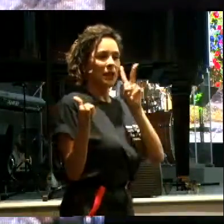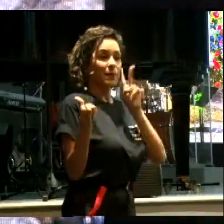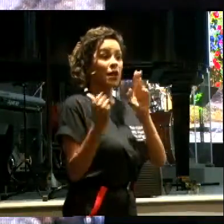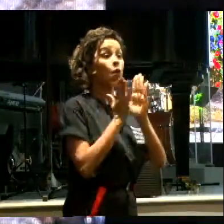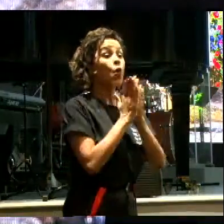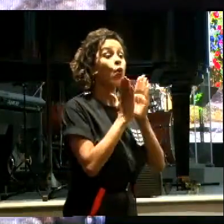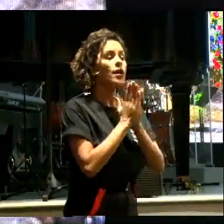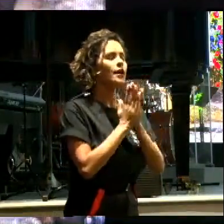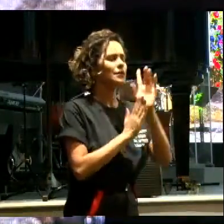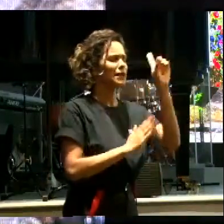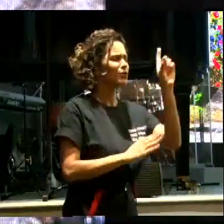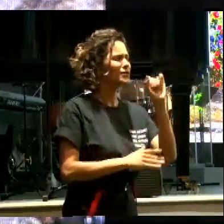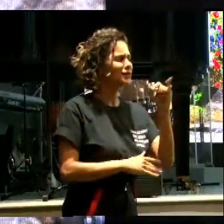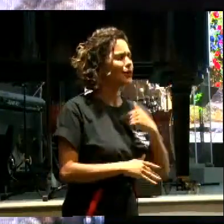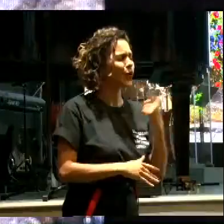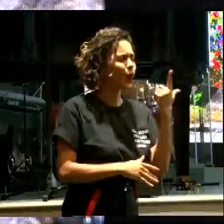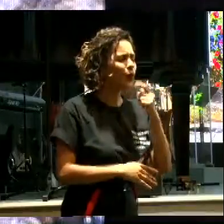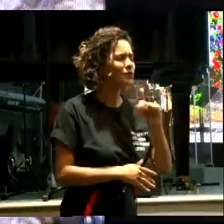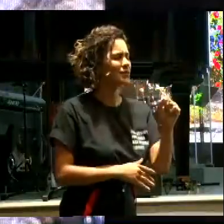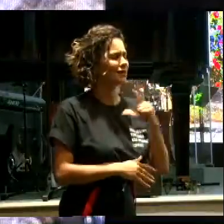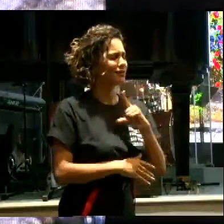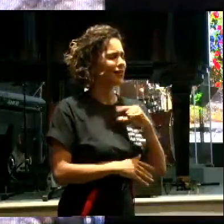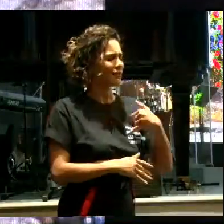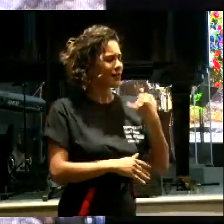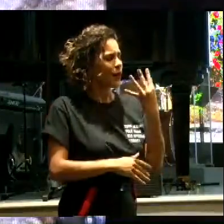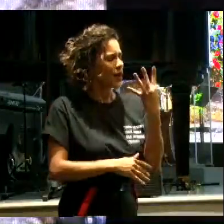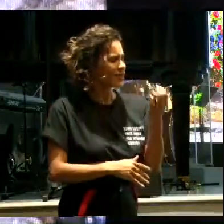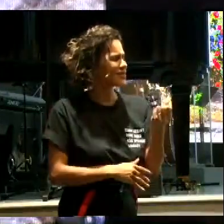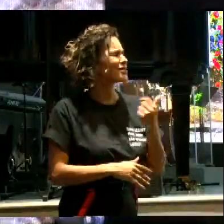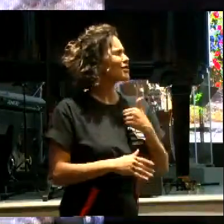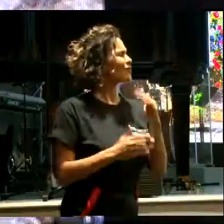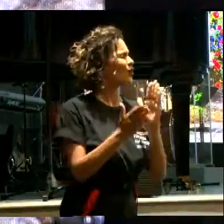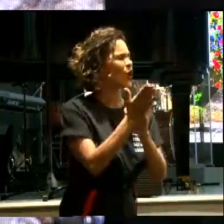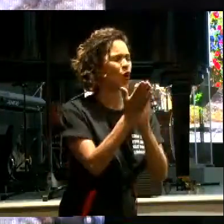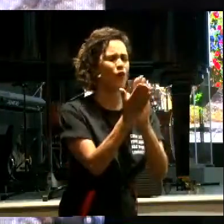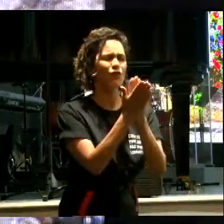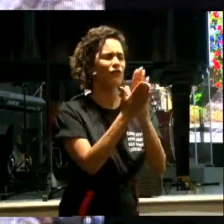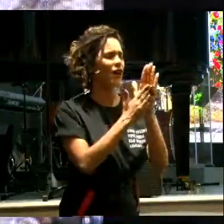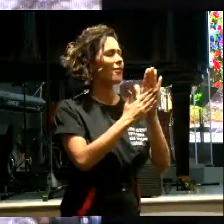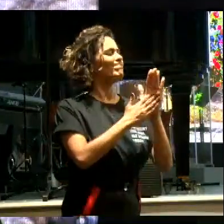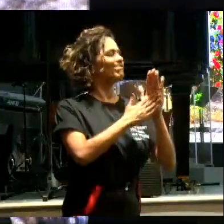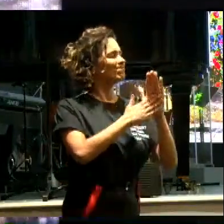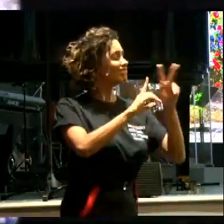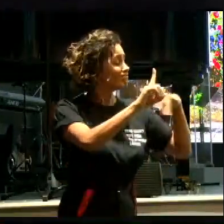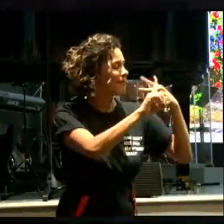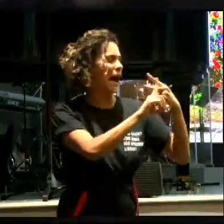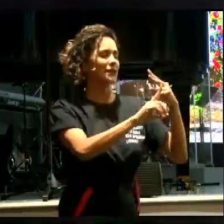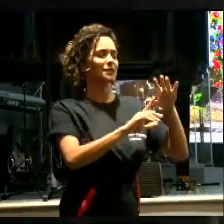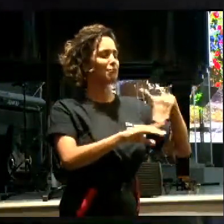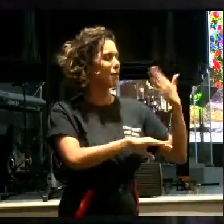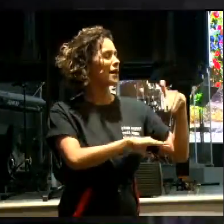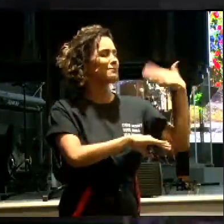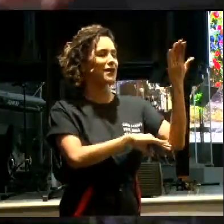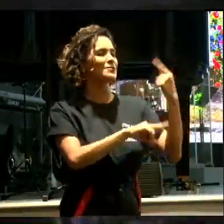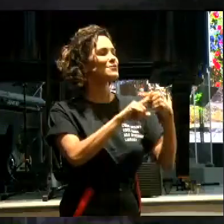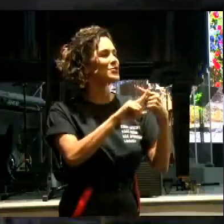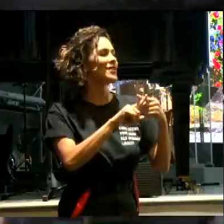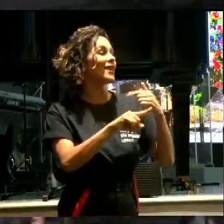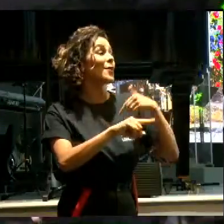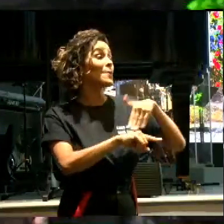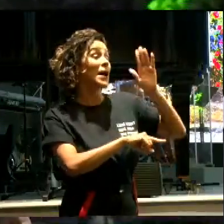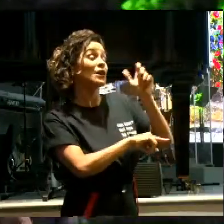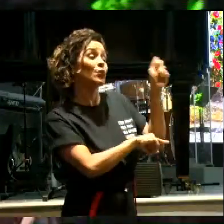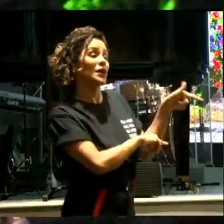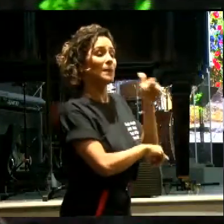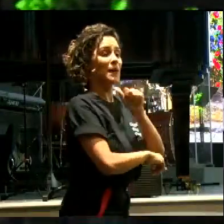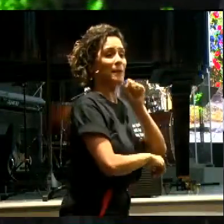estar vivendo 10 anos a mais do que minha mãe viveu. Pois eu consegui viver mais de 10 anos, eu estou vivendo 11 anos a mais